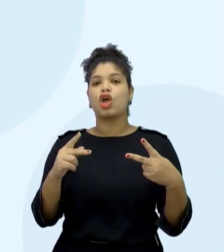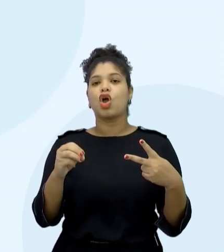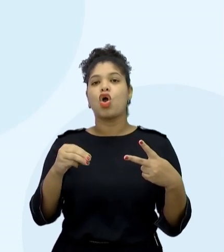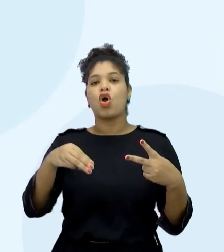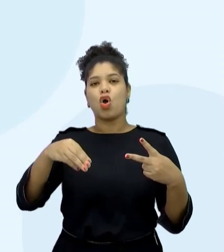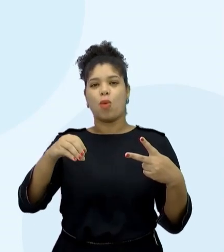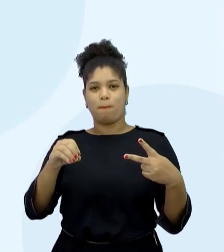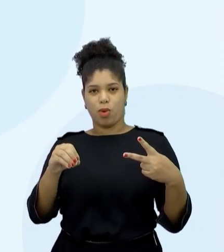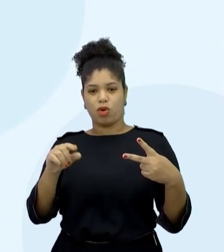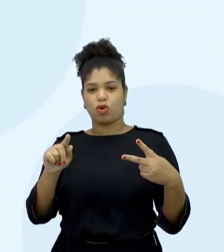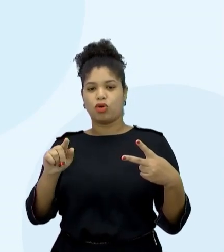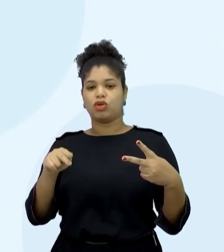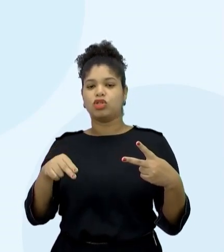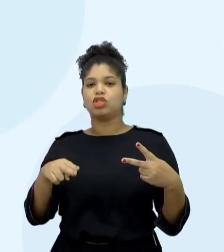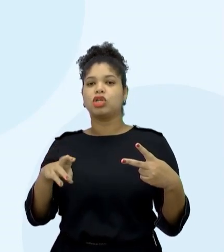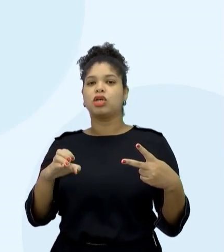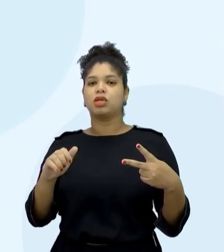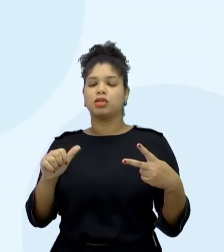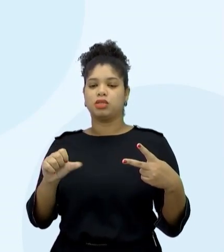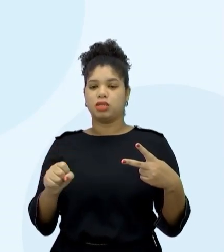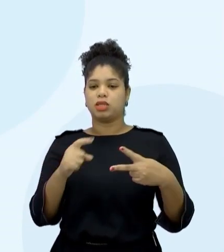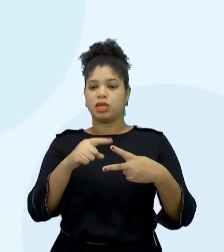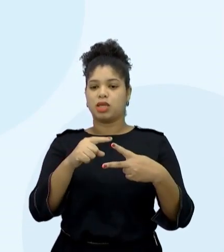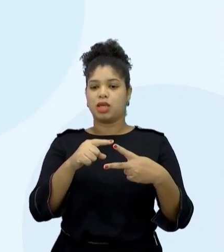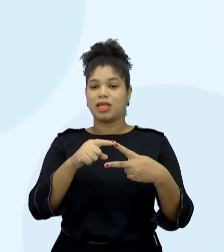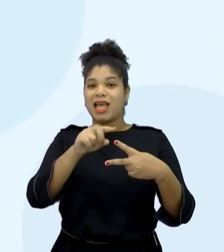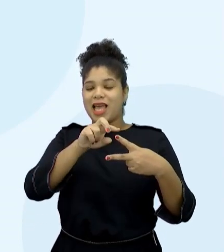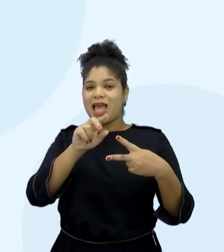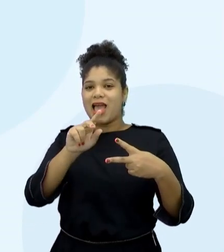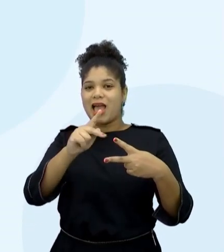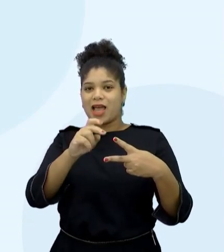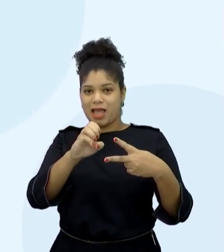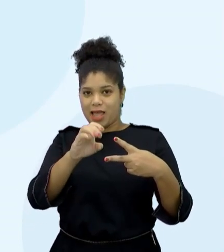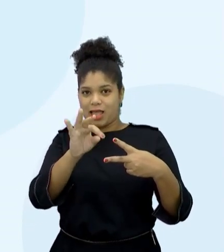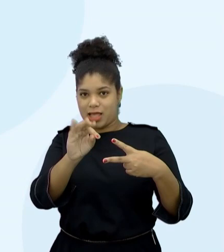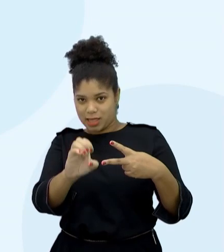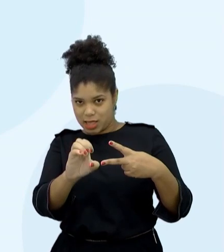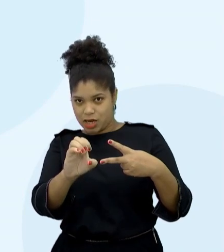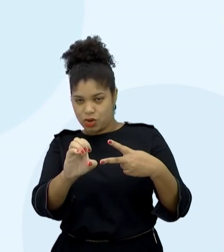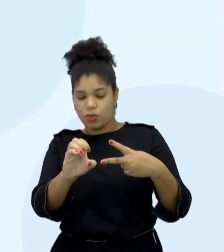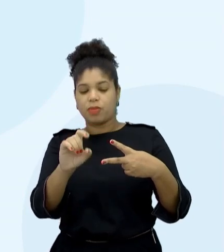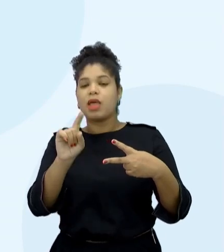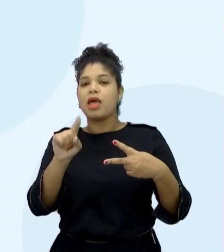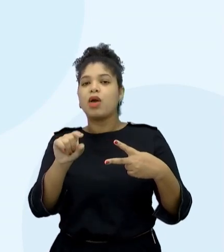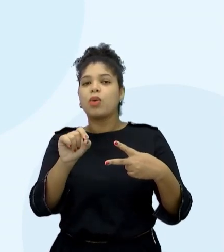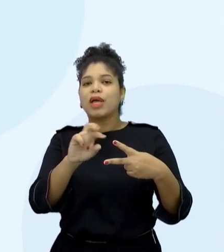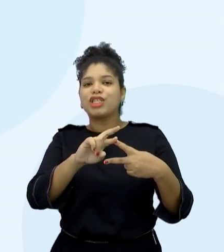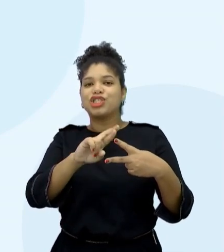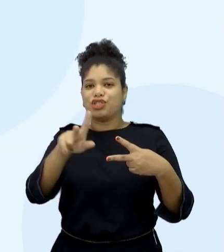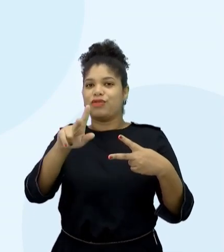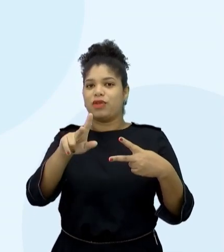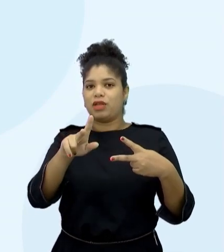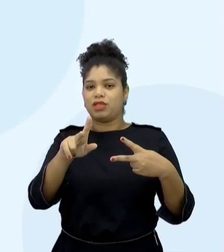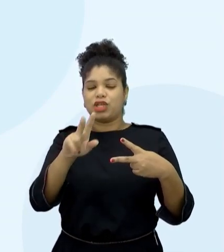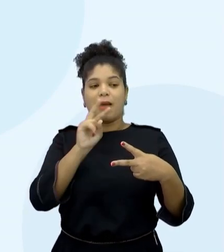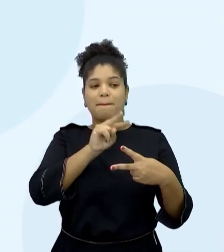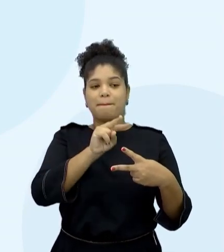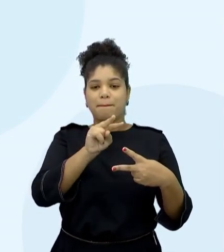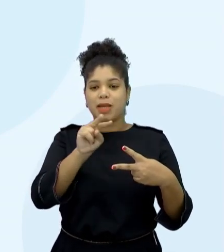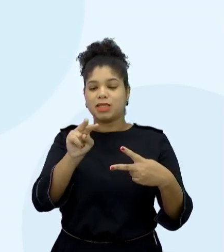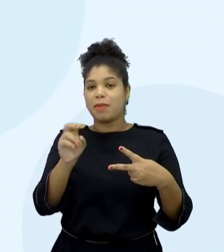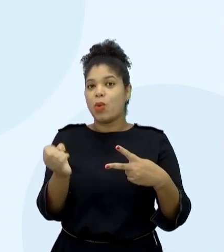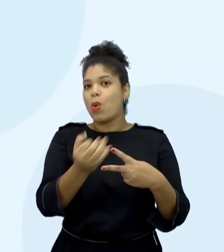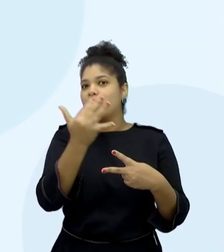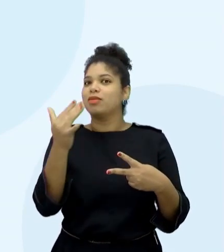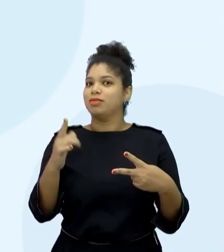observadas por nós, de forma que não é possível saber se ali tem mais de uma substância ou 2, ou 3, ou 4, tudo